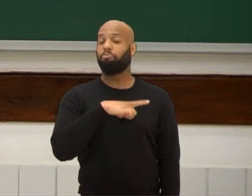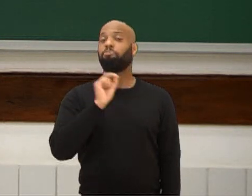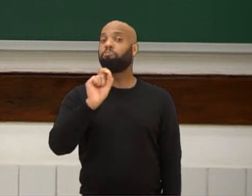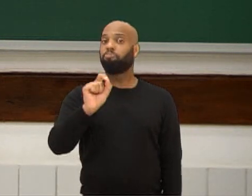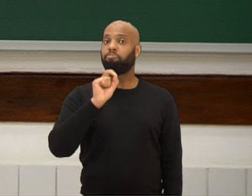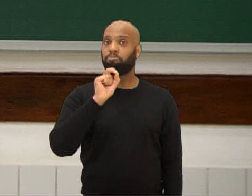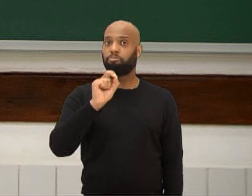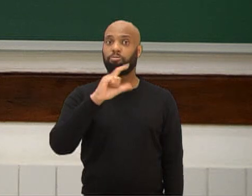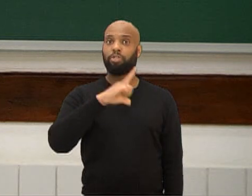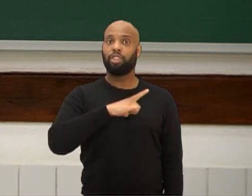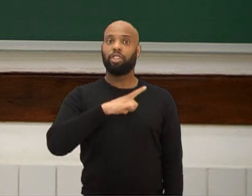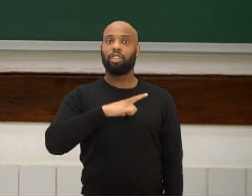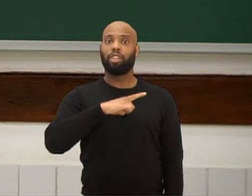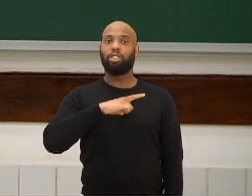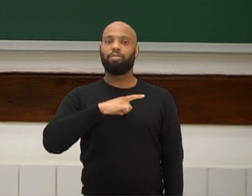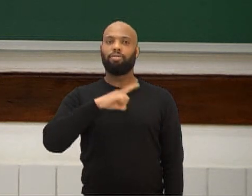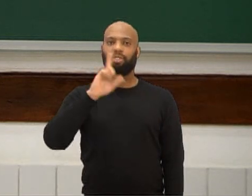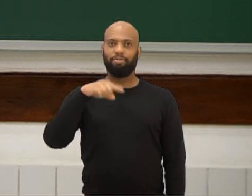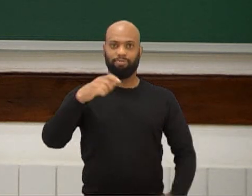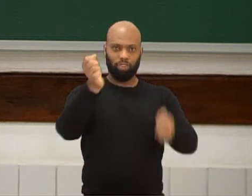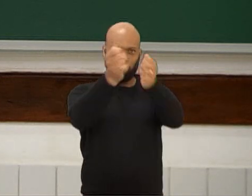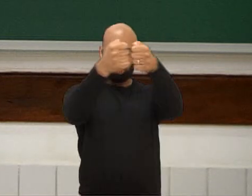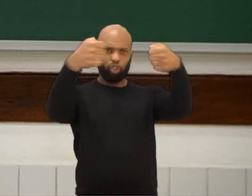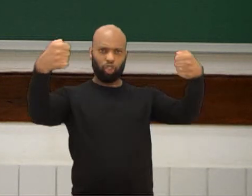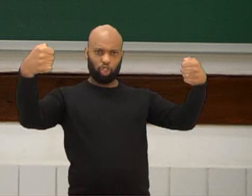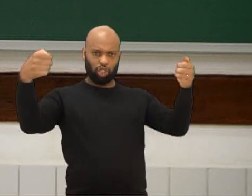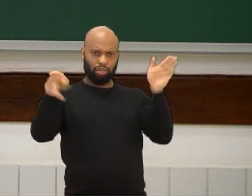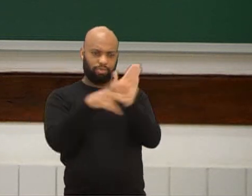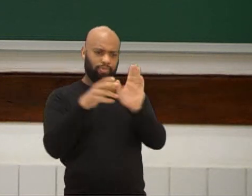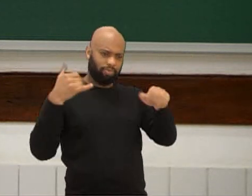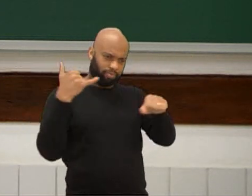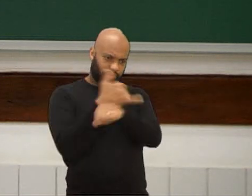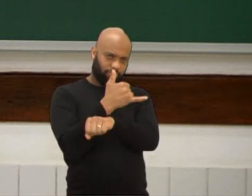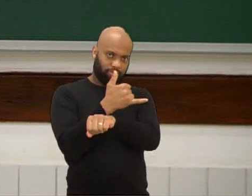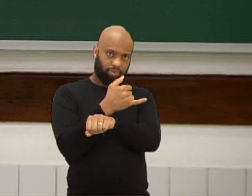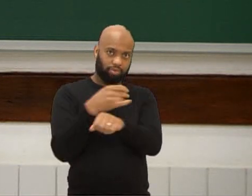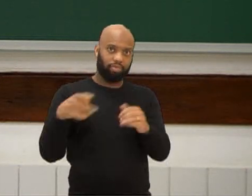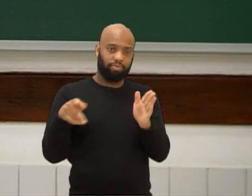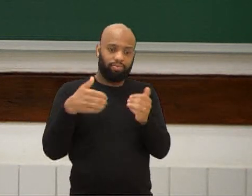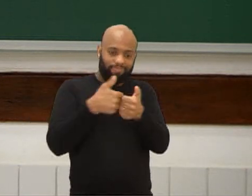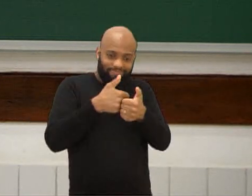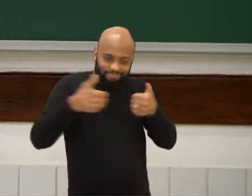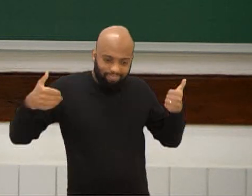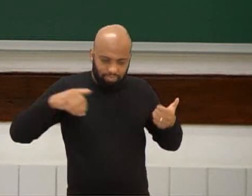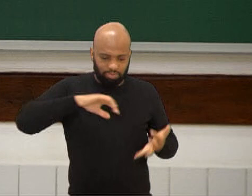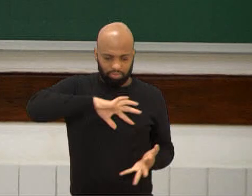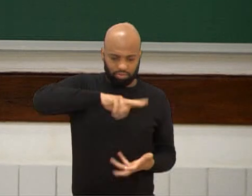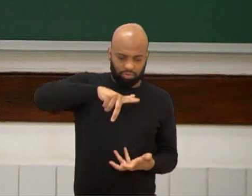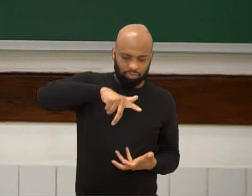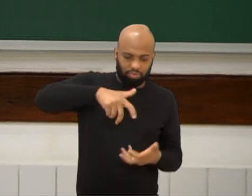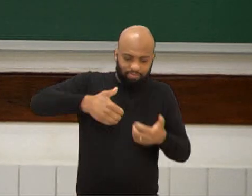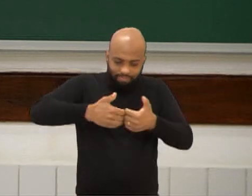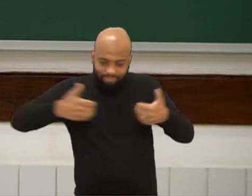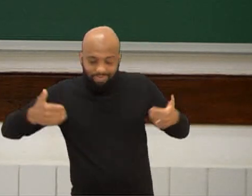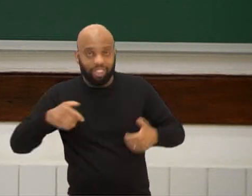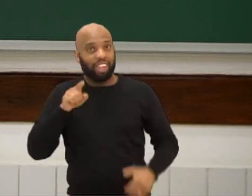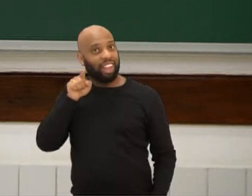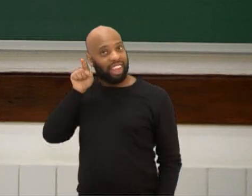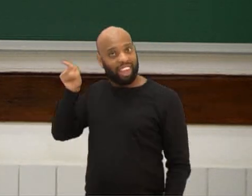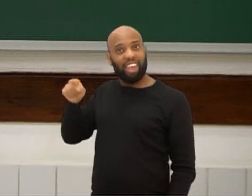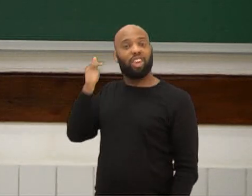uma cortina de ferro que divide o mundo. Ele conseguia